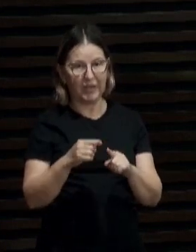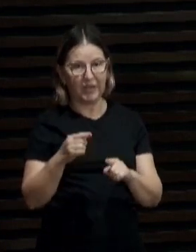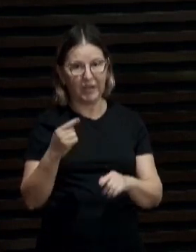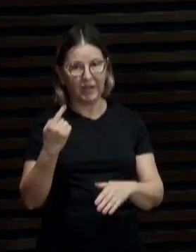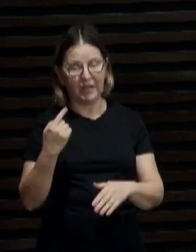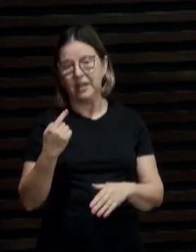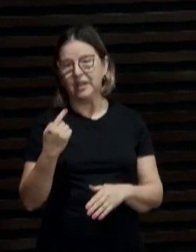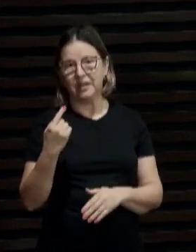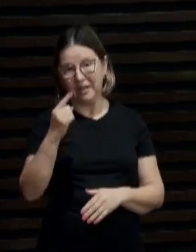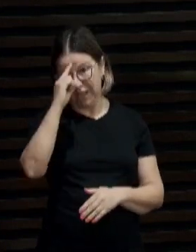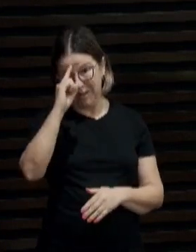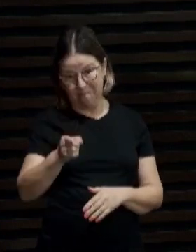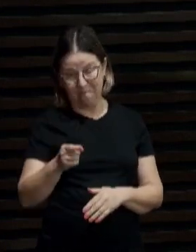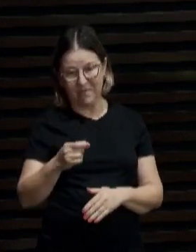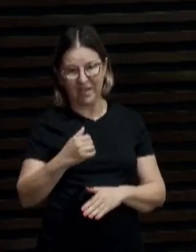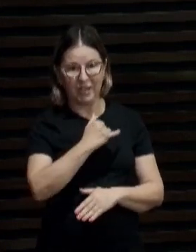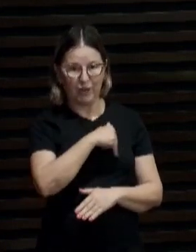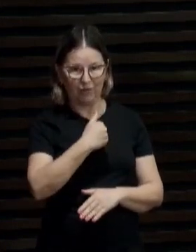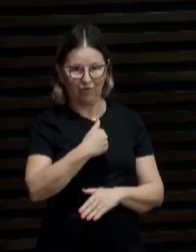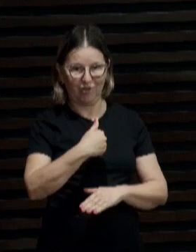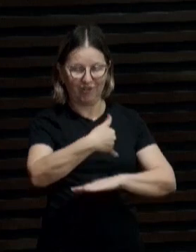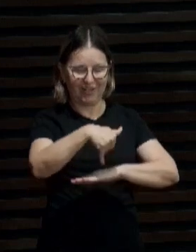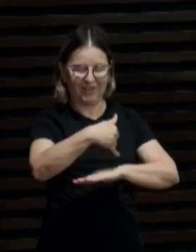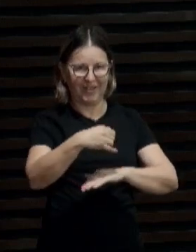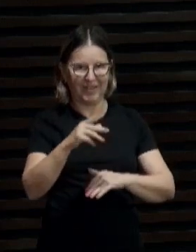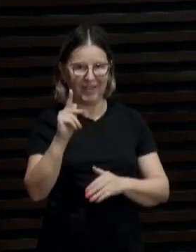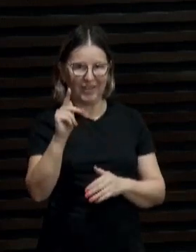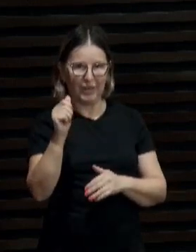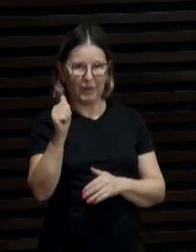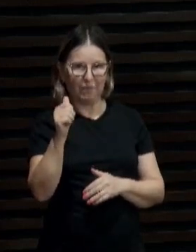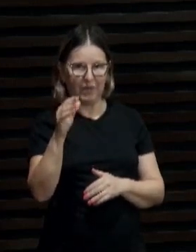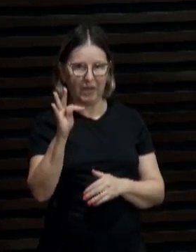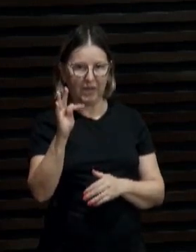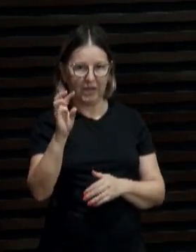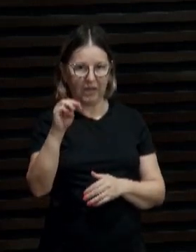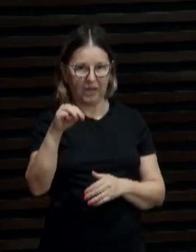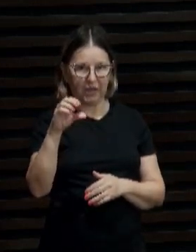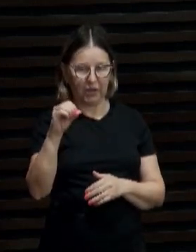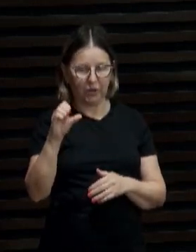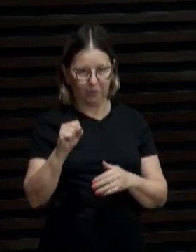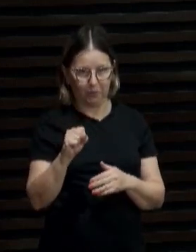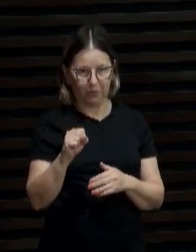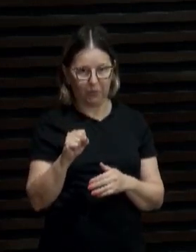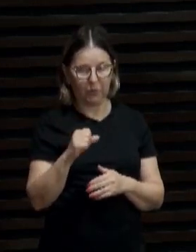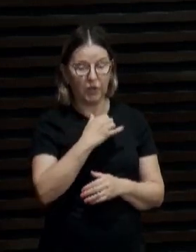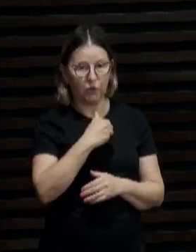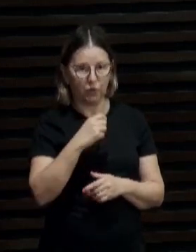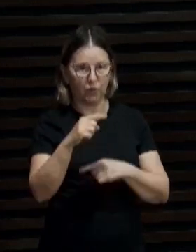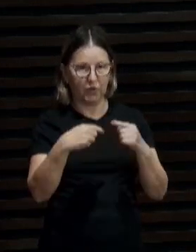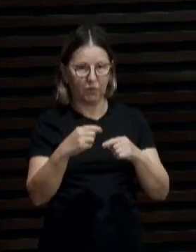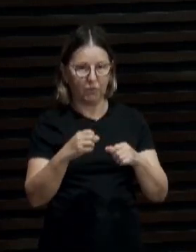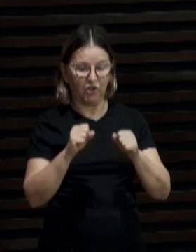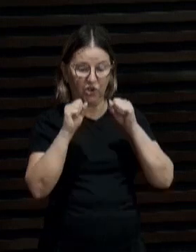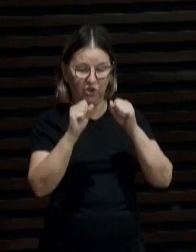uma tentativa de martírio. João ele é jogado naquele caldeirão de óleo fervendo, como os irmãos que estiveram